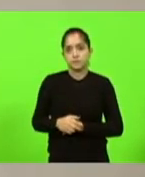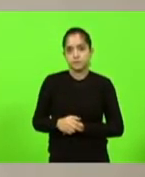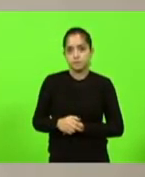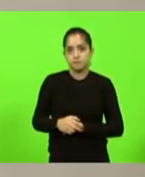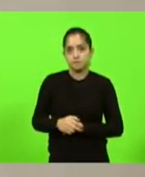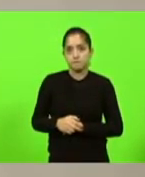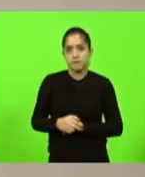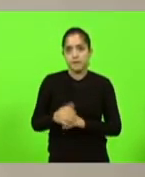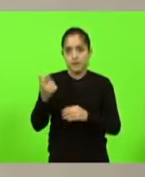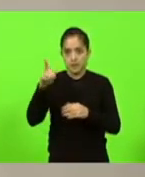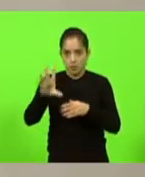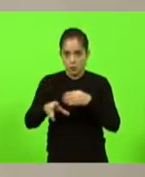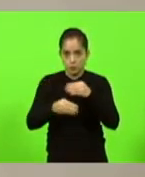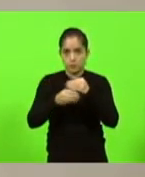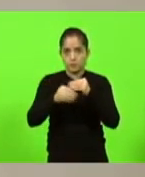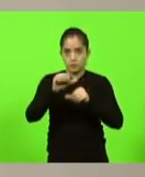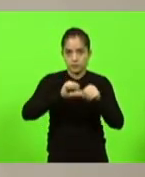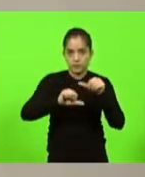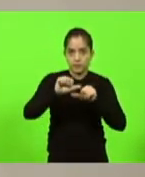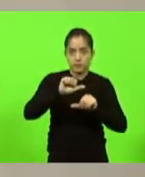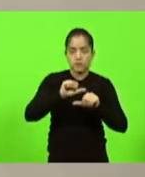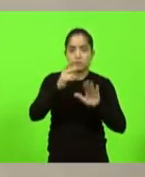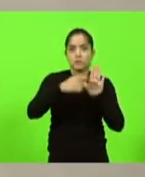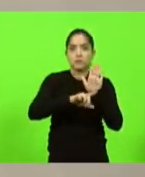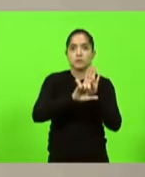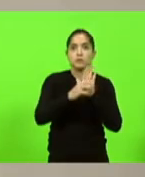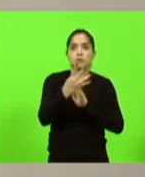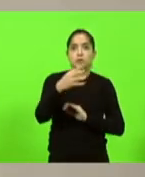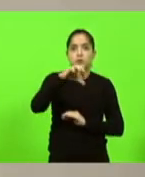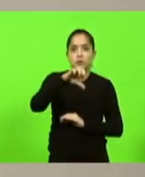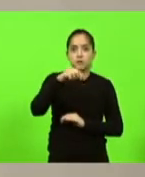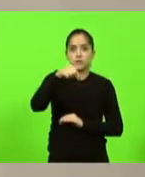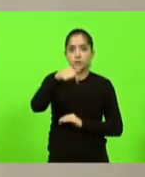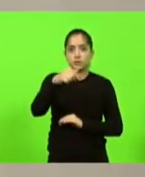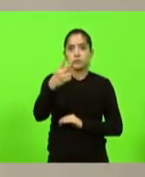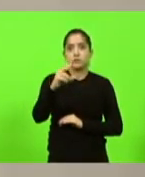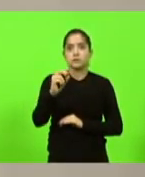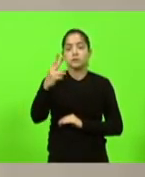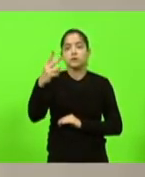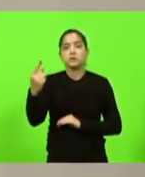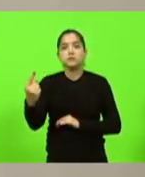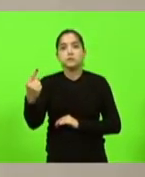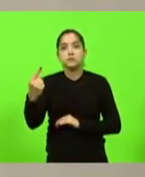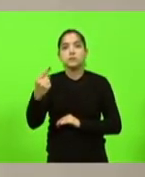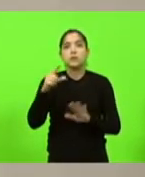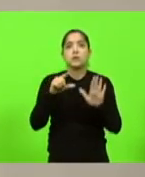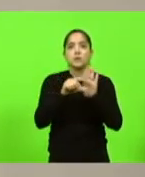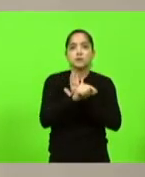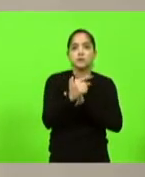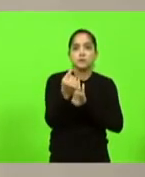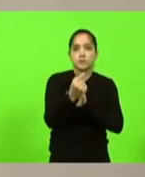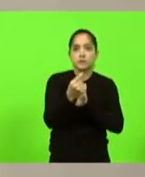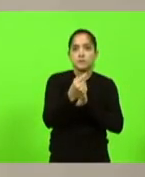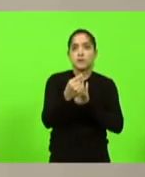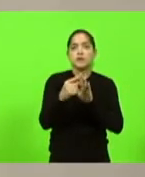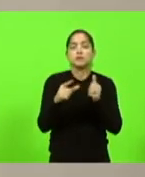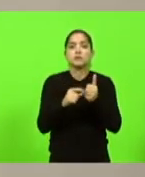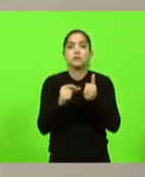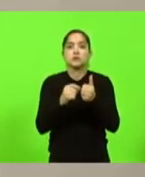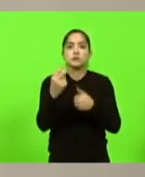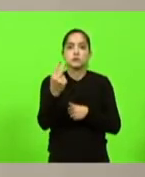a outra emenda modificativa ao projeto de lei 49.7/2021, o inciso 1º do artigo 2º do projeto